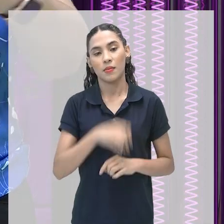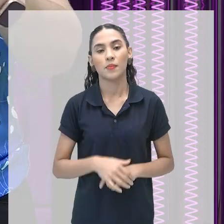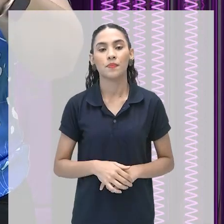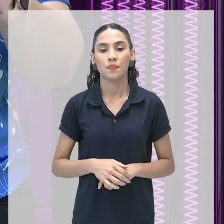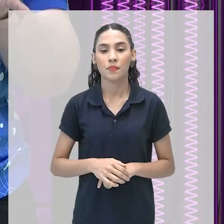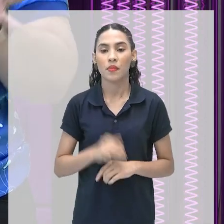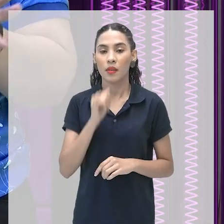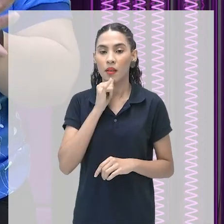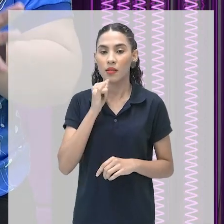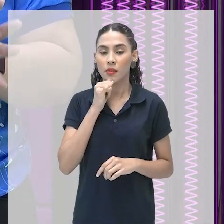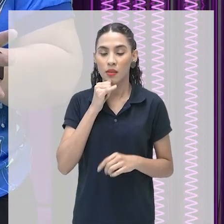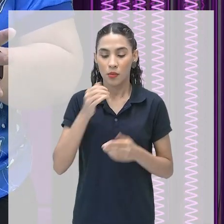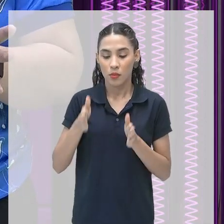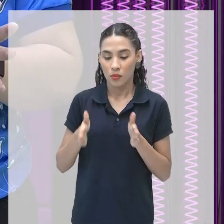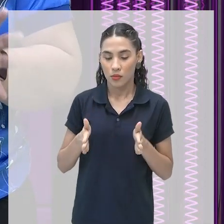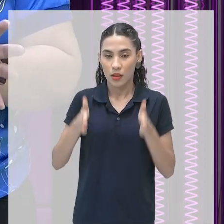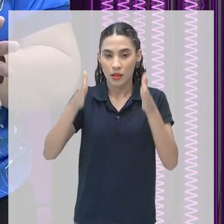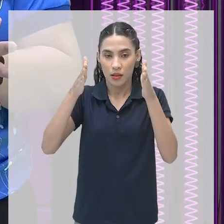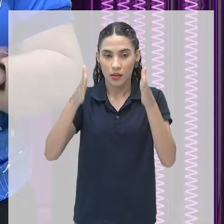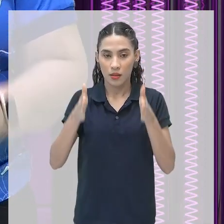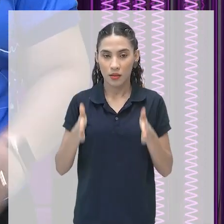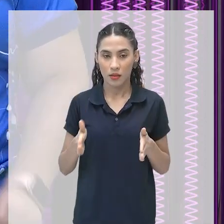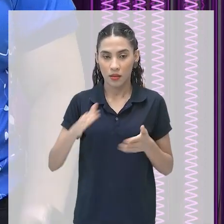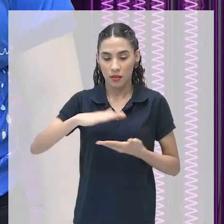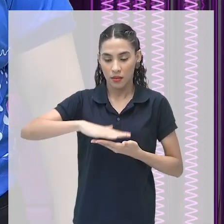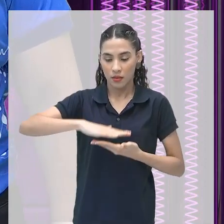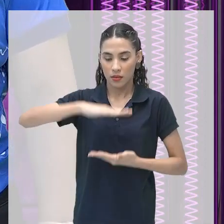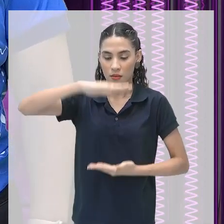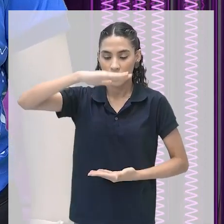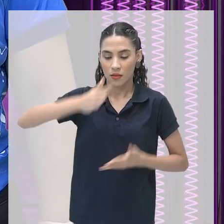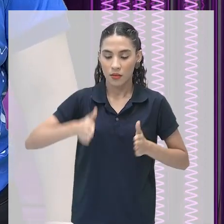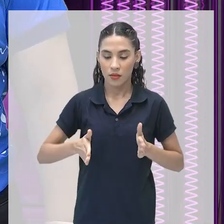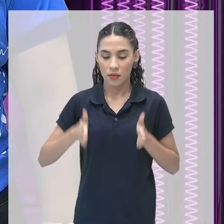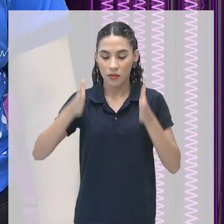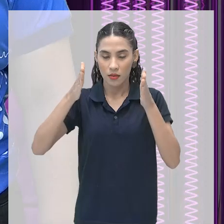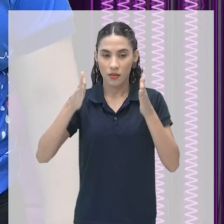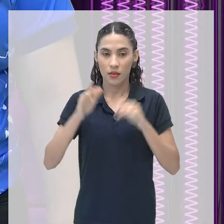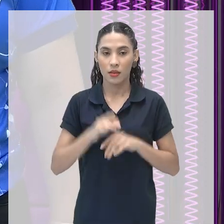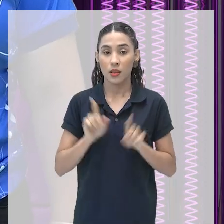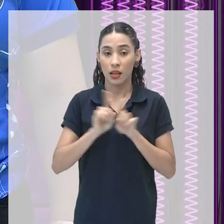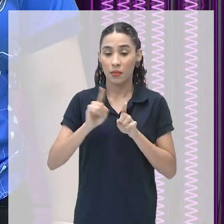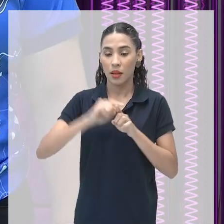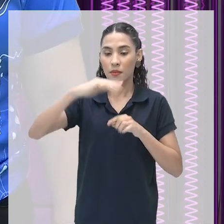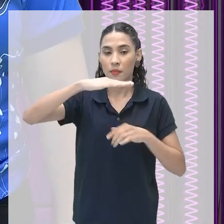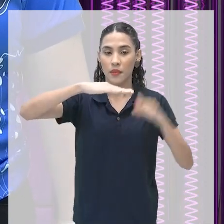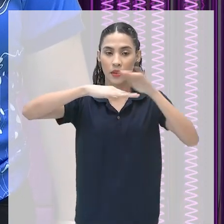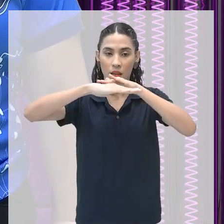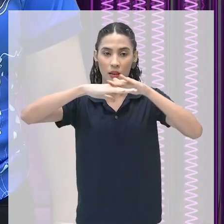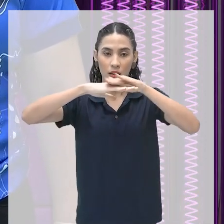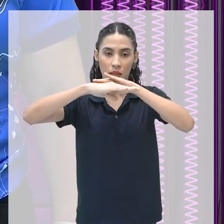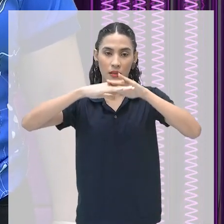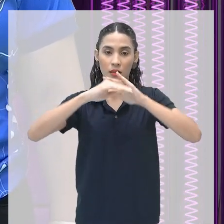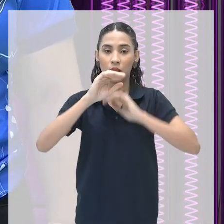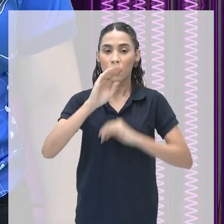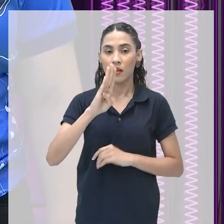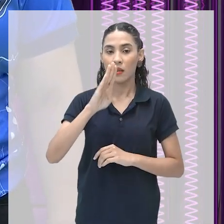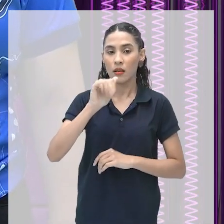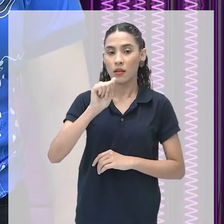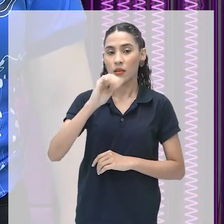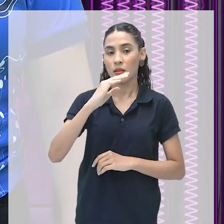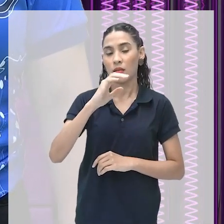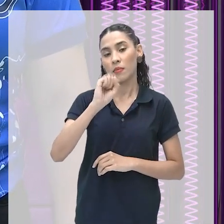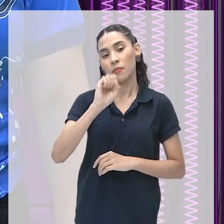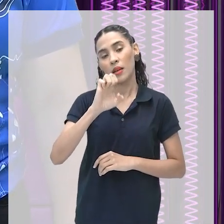os lados, né, digamos assim, do prisma. E a base aqui, né, de repente você pode ouvir falar em